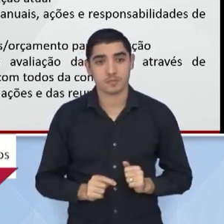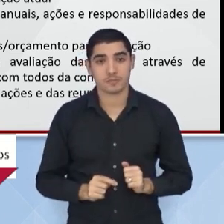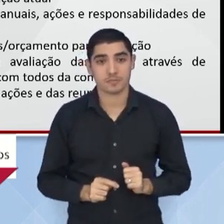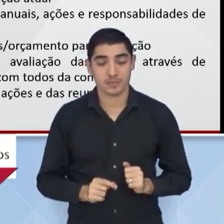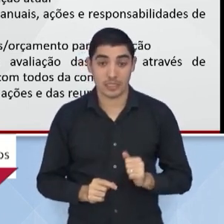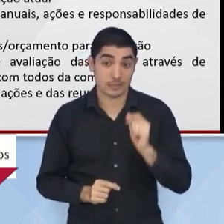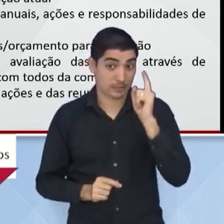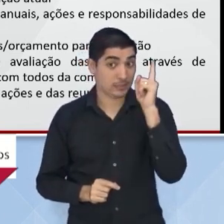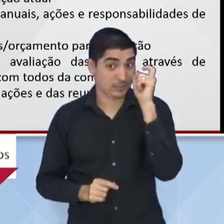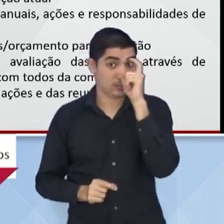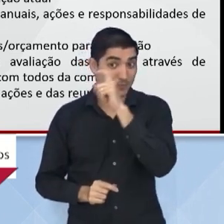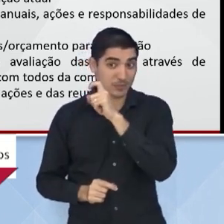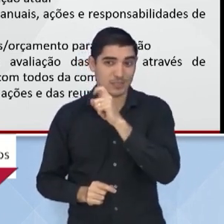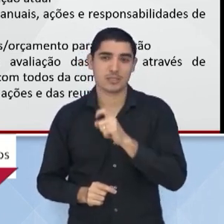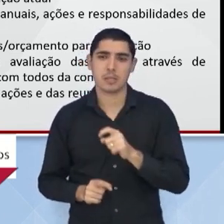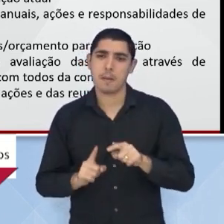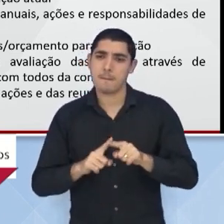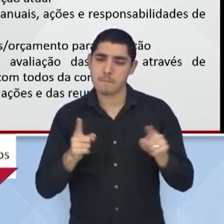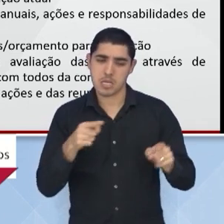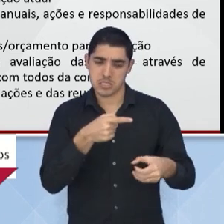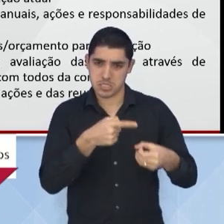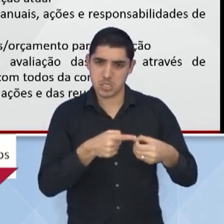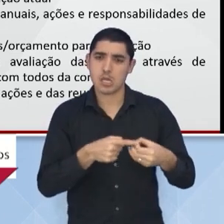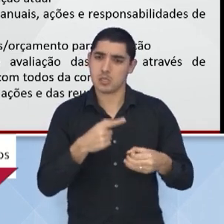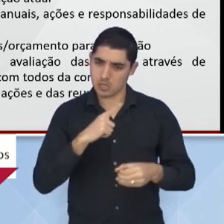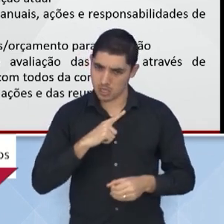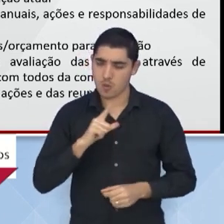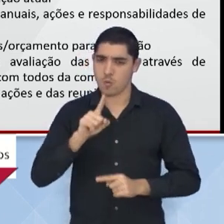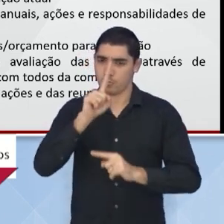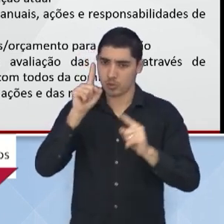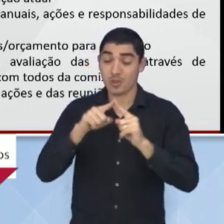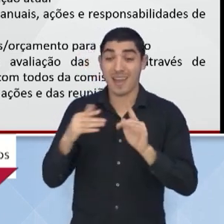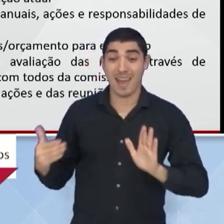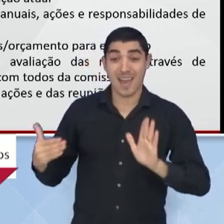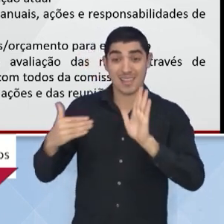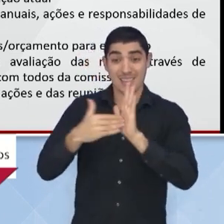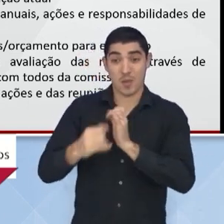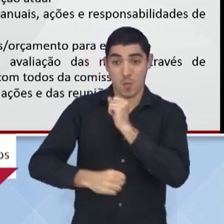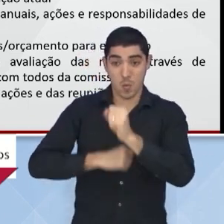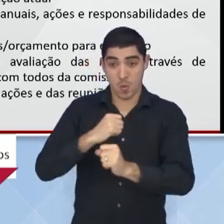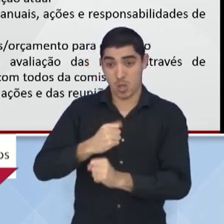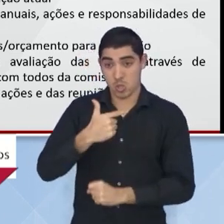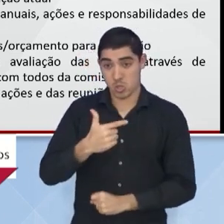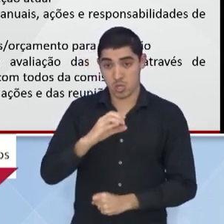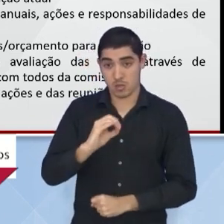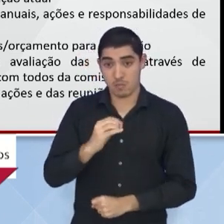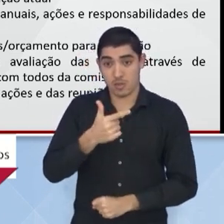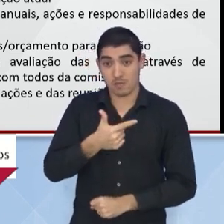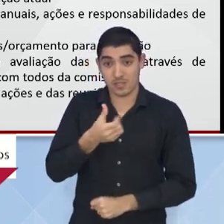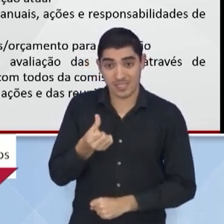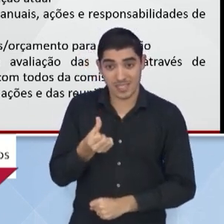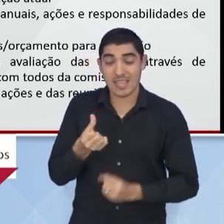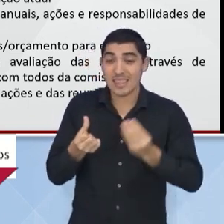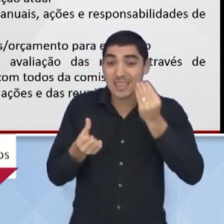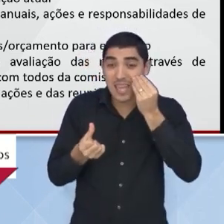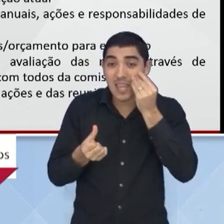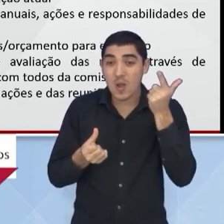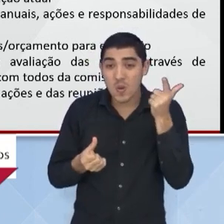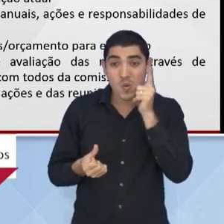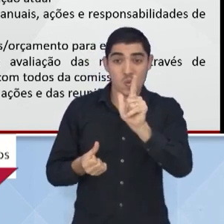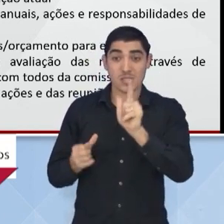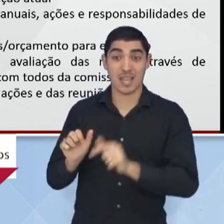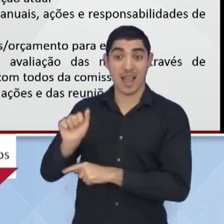difícil de ser alcançado Mas eles têm esse propósito né até 2026 chegar na faixa a do